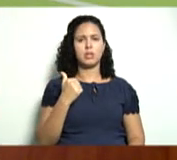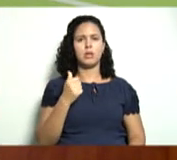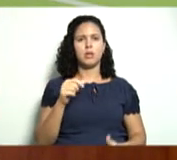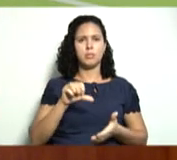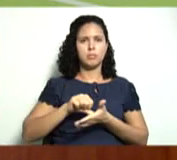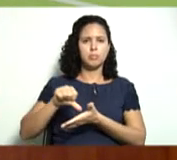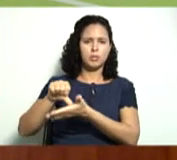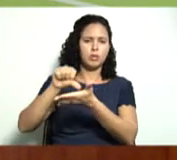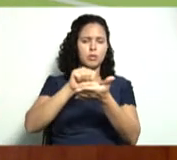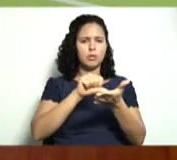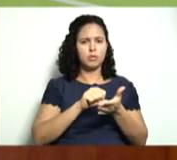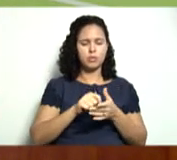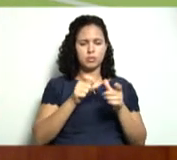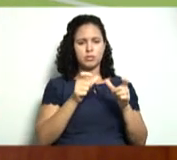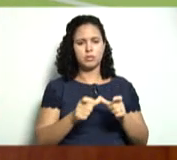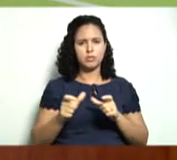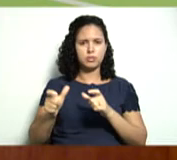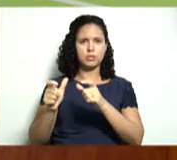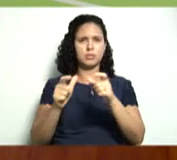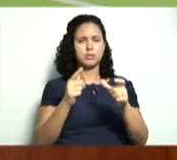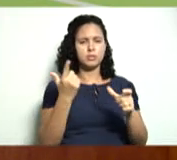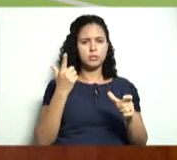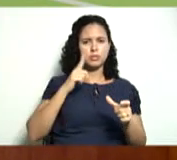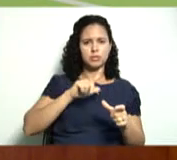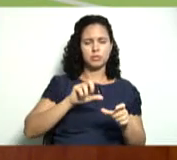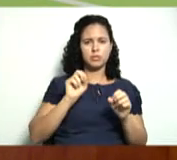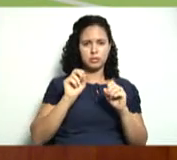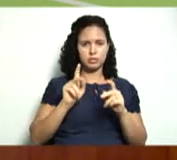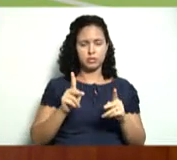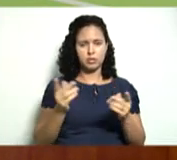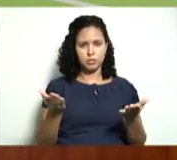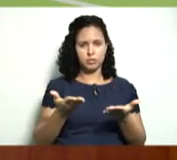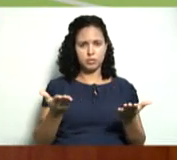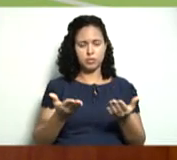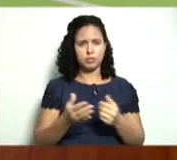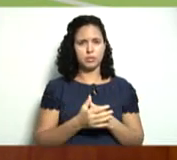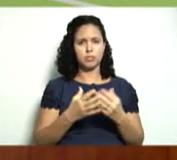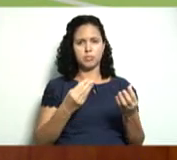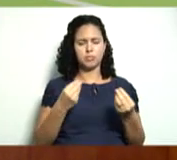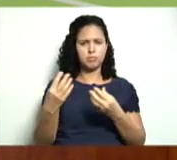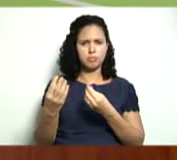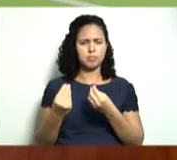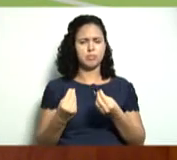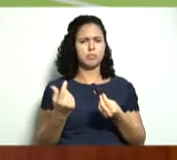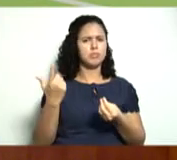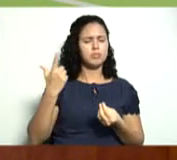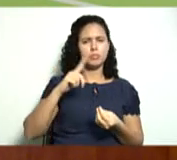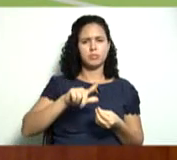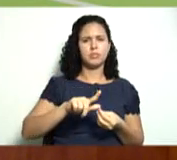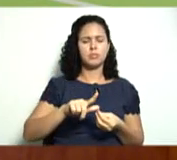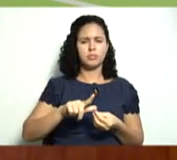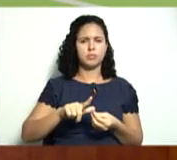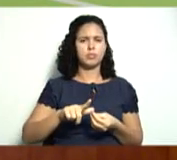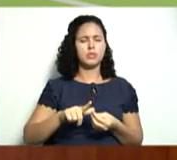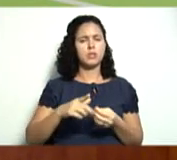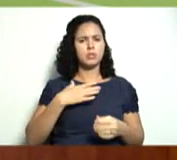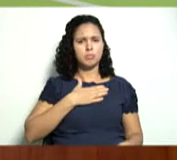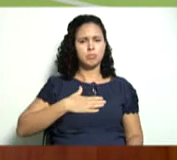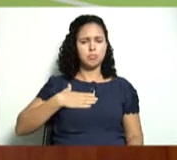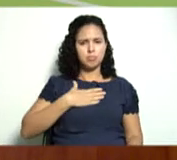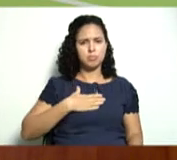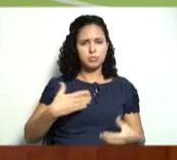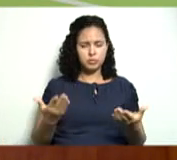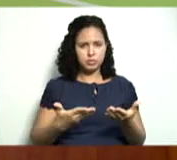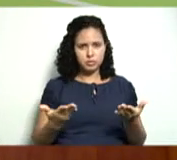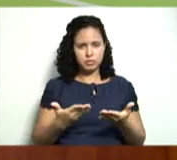se esforçou bastante realizou todas as atividades propostas hoje e muita gente acertou inclusive tem gente falando que eu sou que gostar bastante da